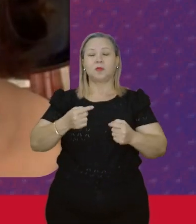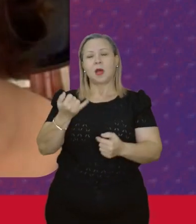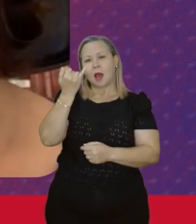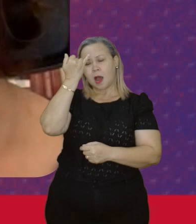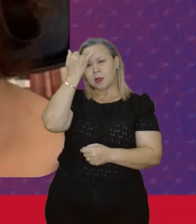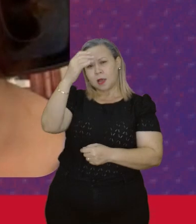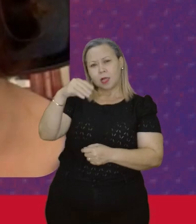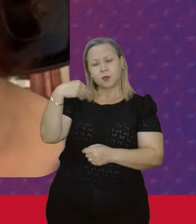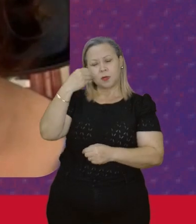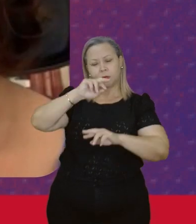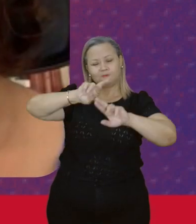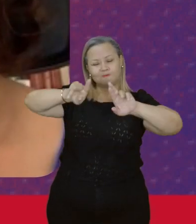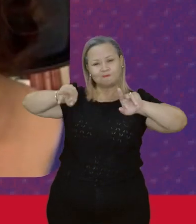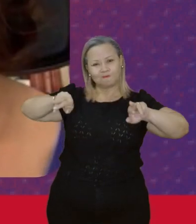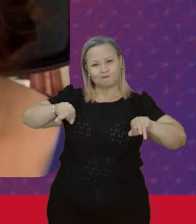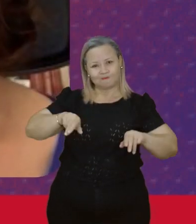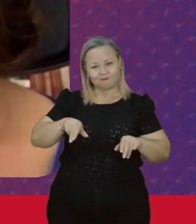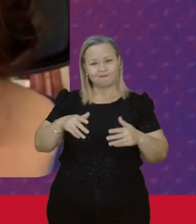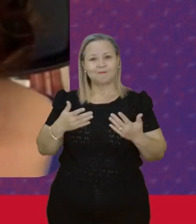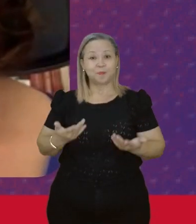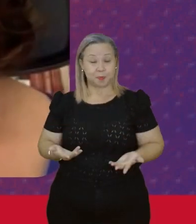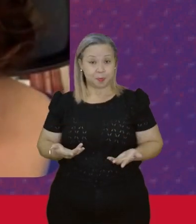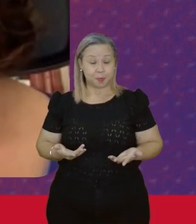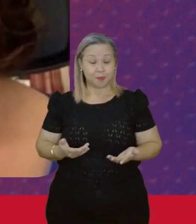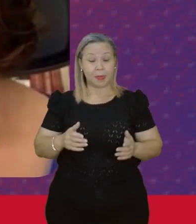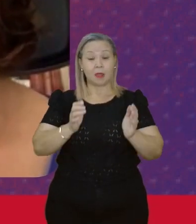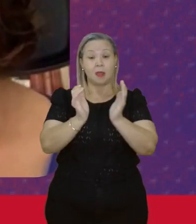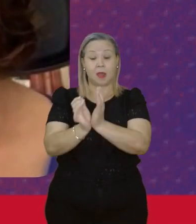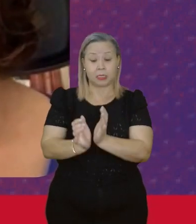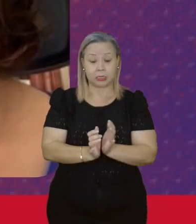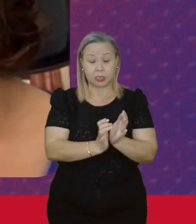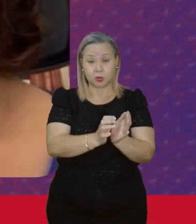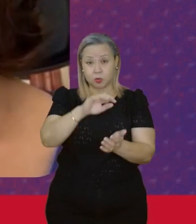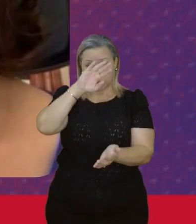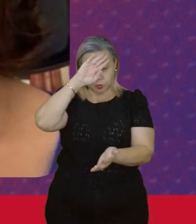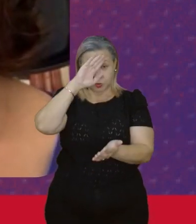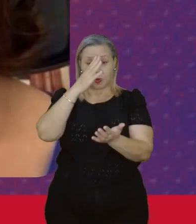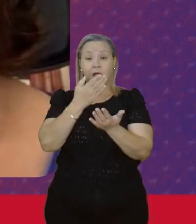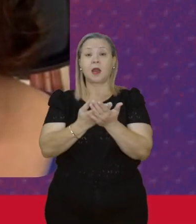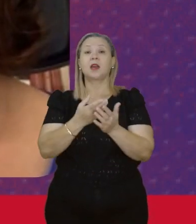da diversidade. Então, esses grupos acreditam